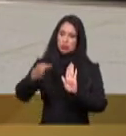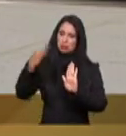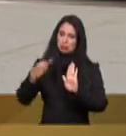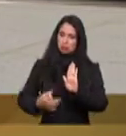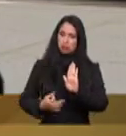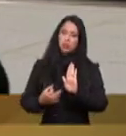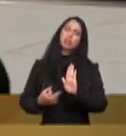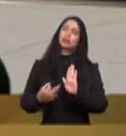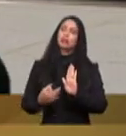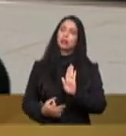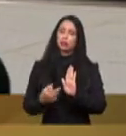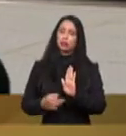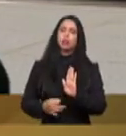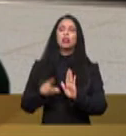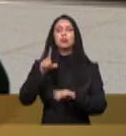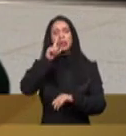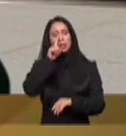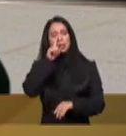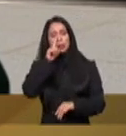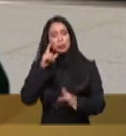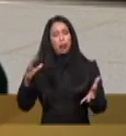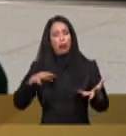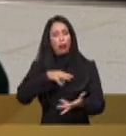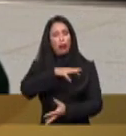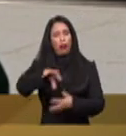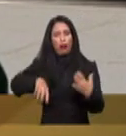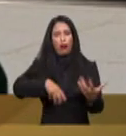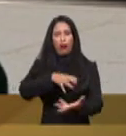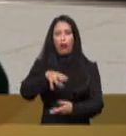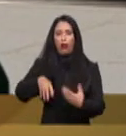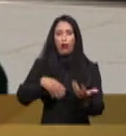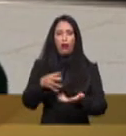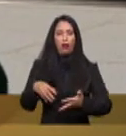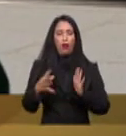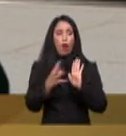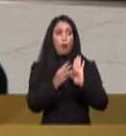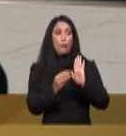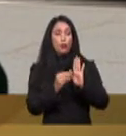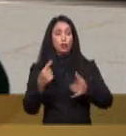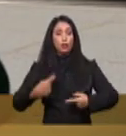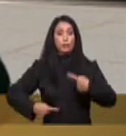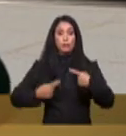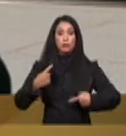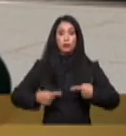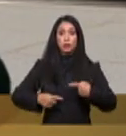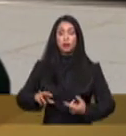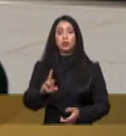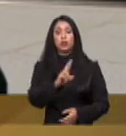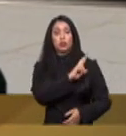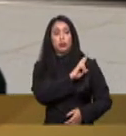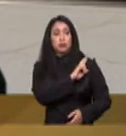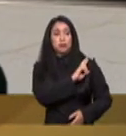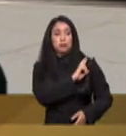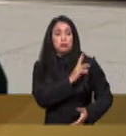corretamente para o risco de colapso de um modelo político, econômico e social